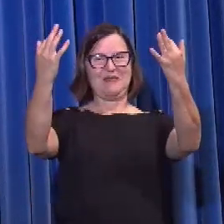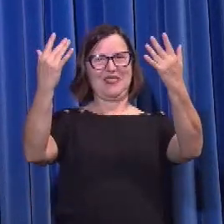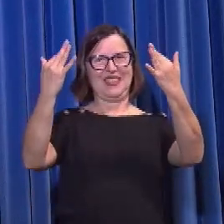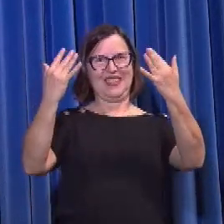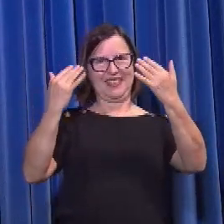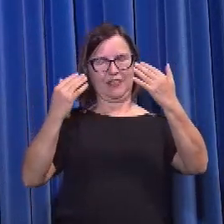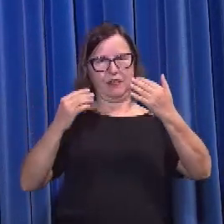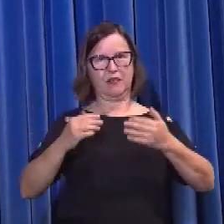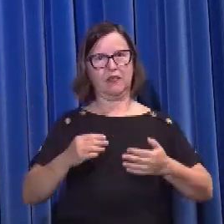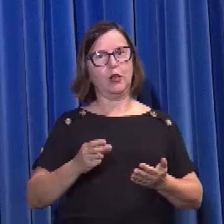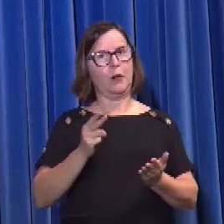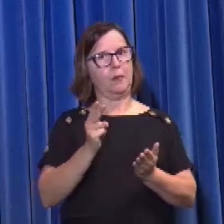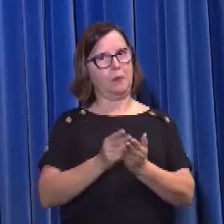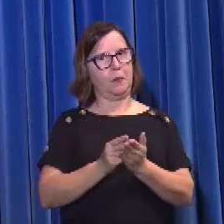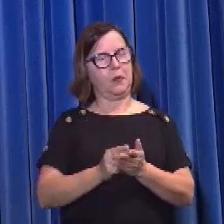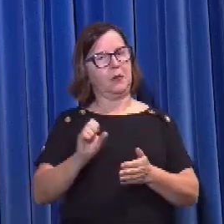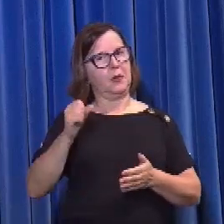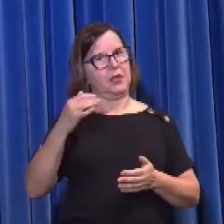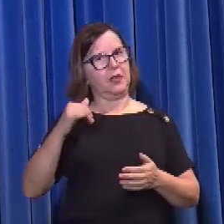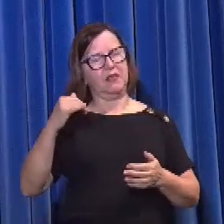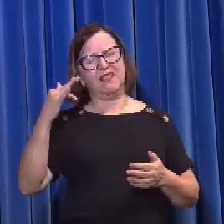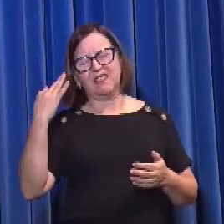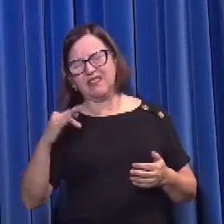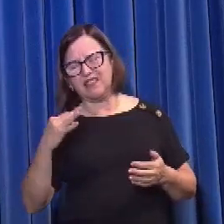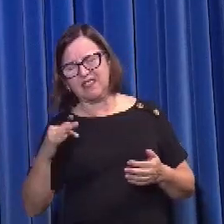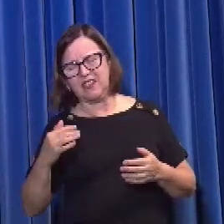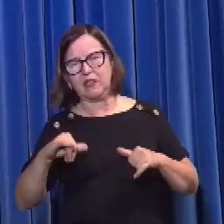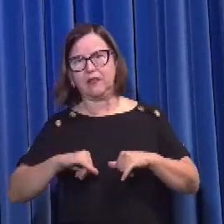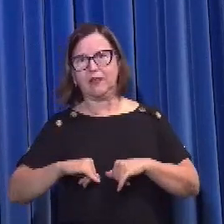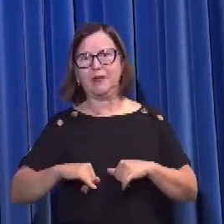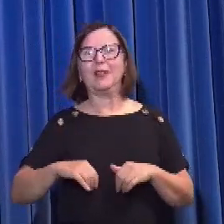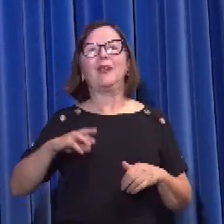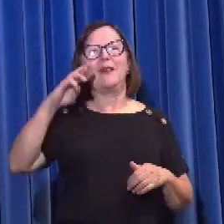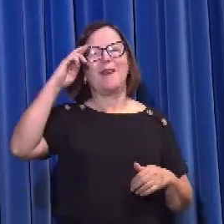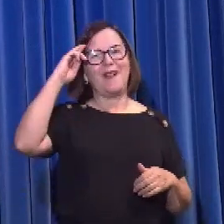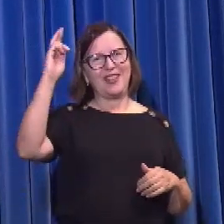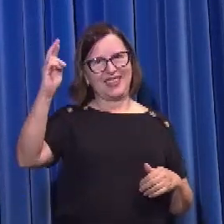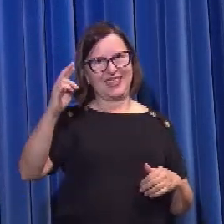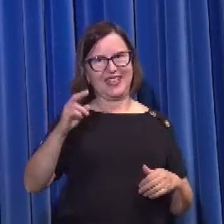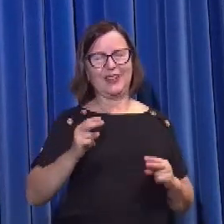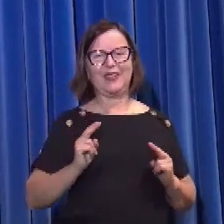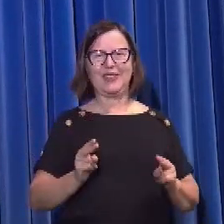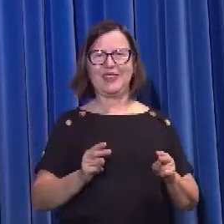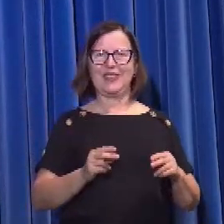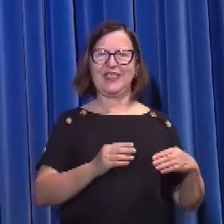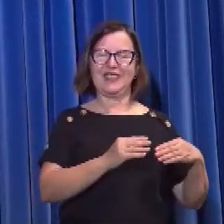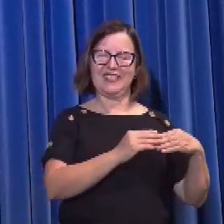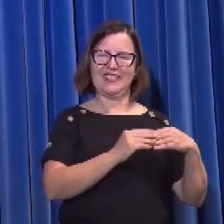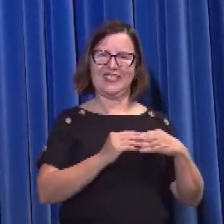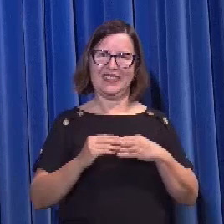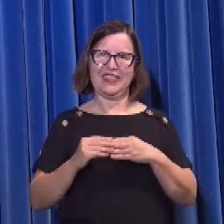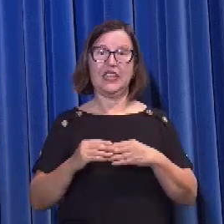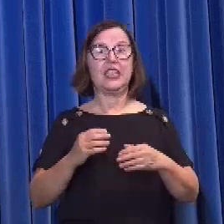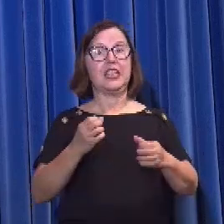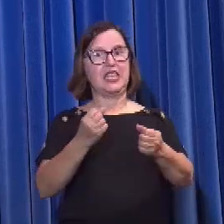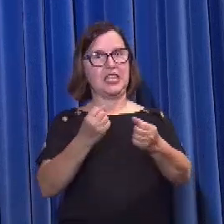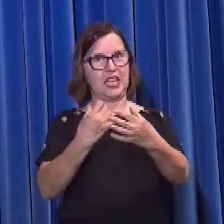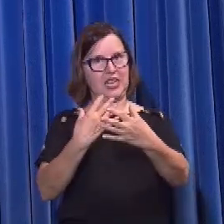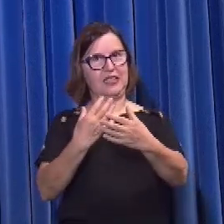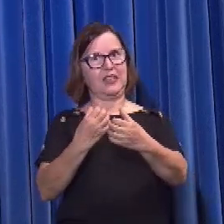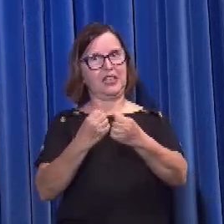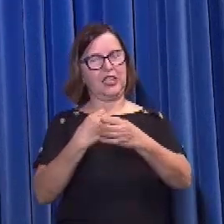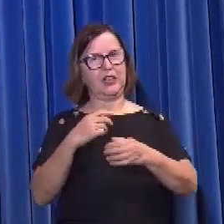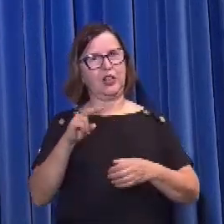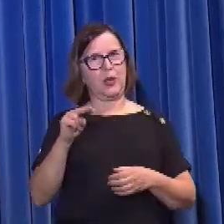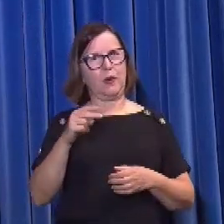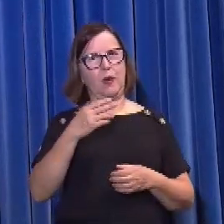toda dor e sofrimento, o Senhor continua nos conduzindo e nos ensinando como um pai que ao filho corrige e